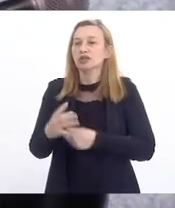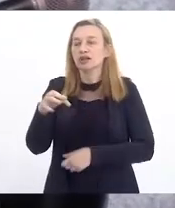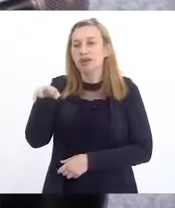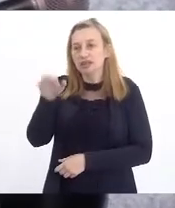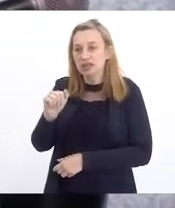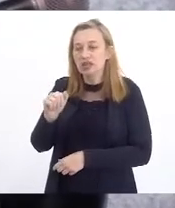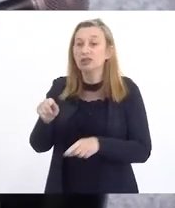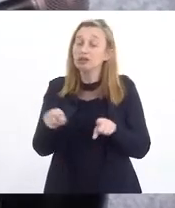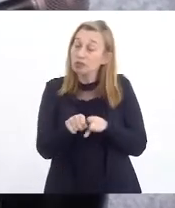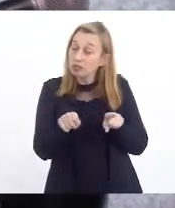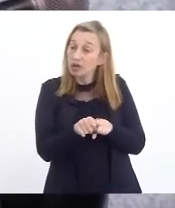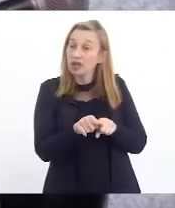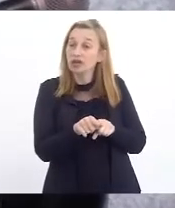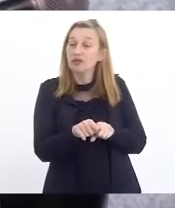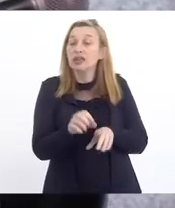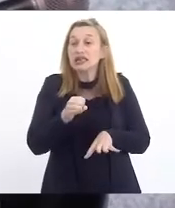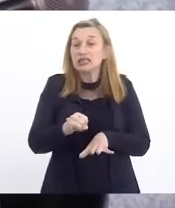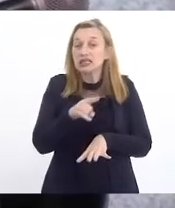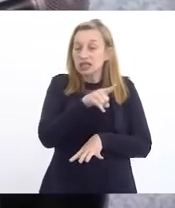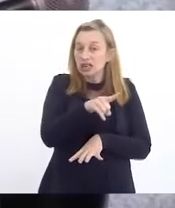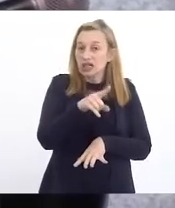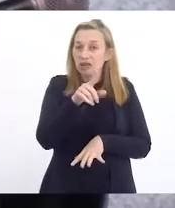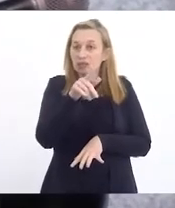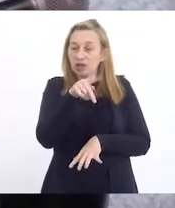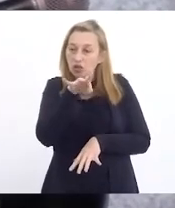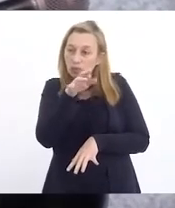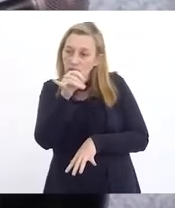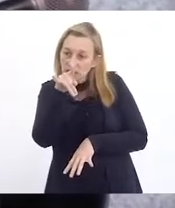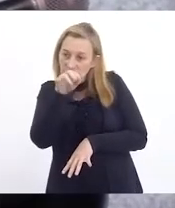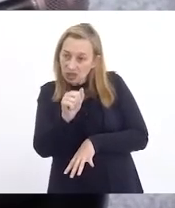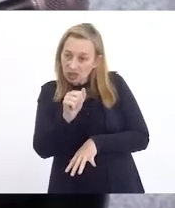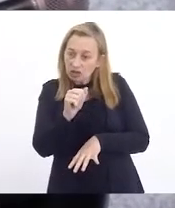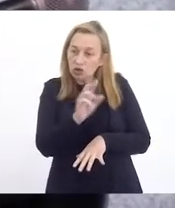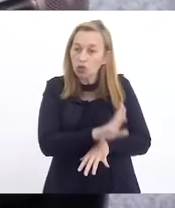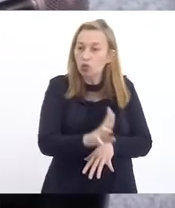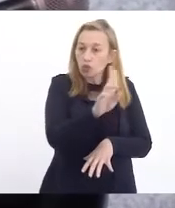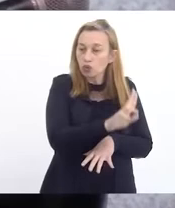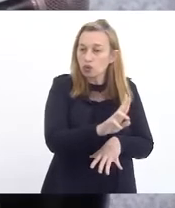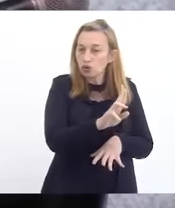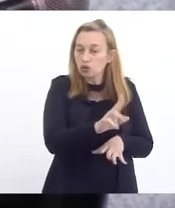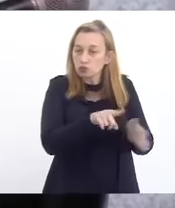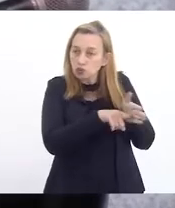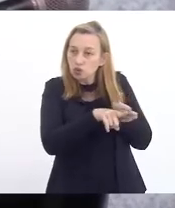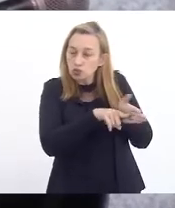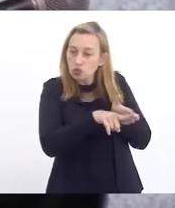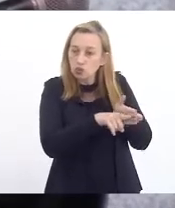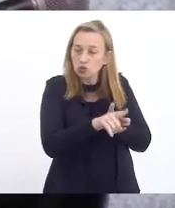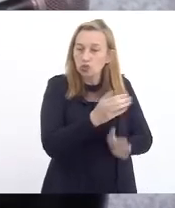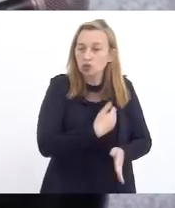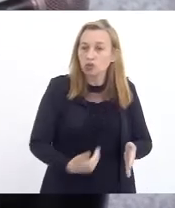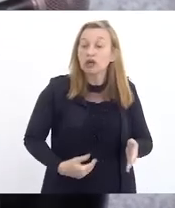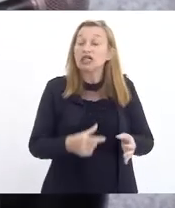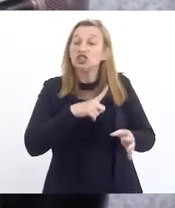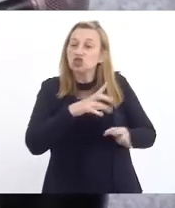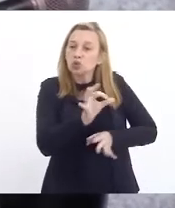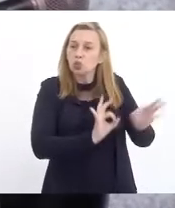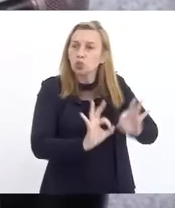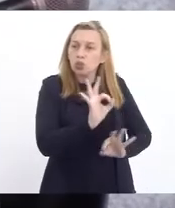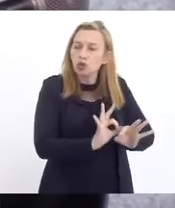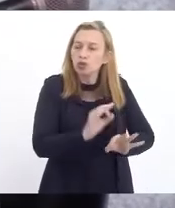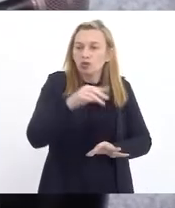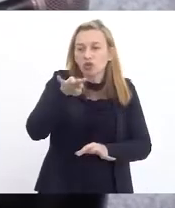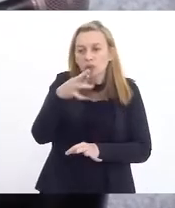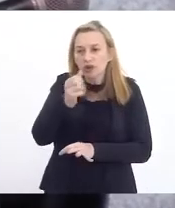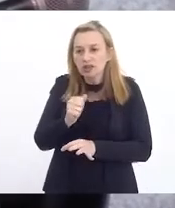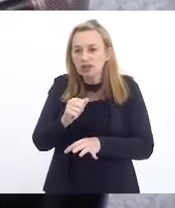IRM deixar claro se aquele plano metropolitano que foi objeto das consultas públicas não foi só a concessão da SEDAI, tinha um plano